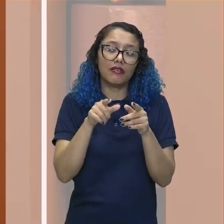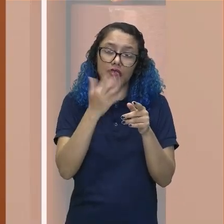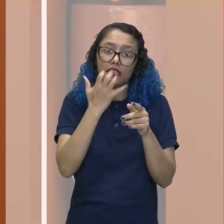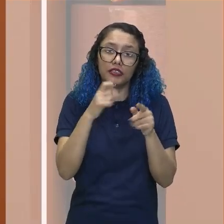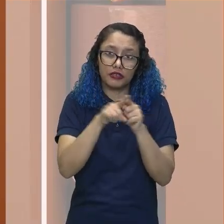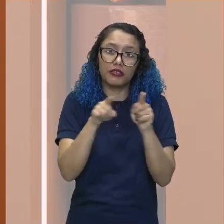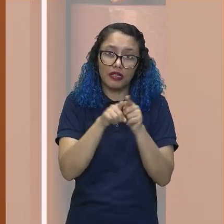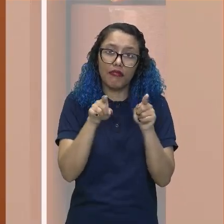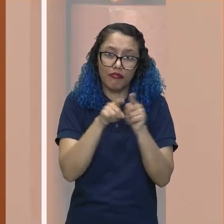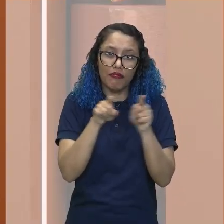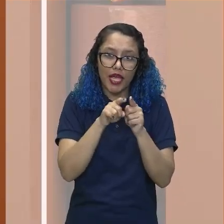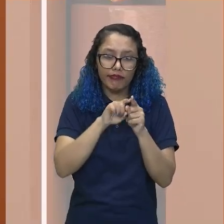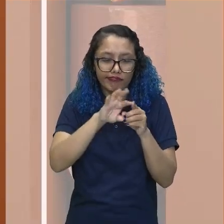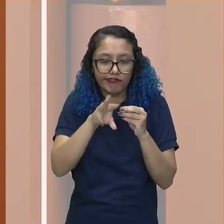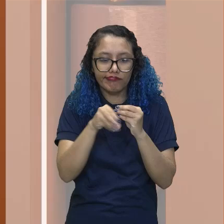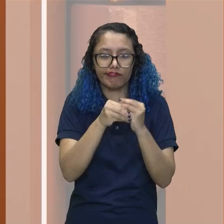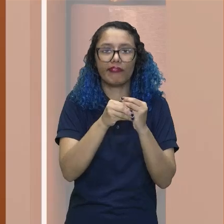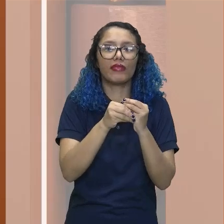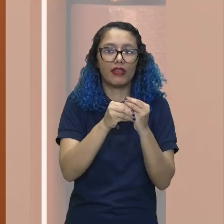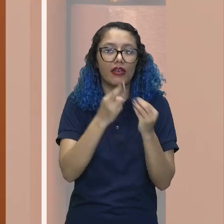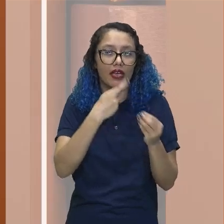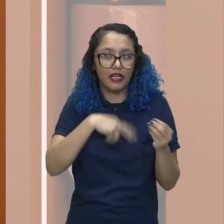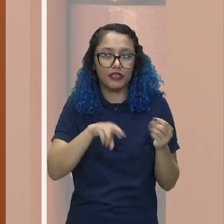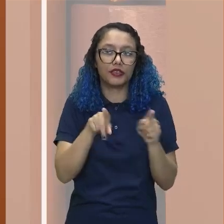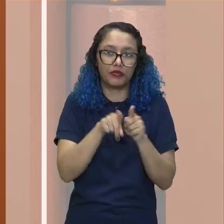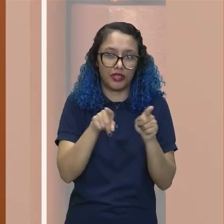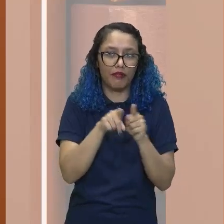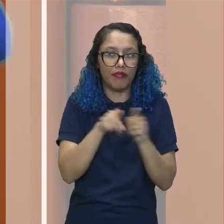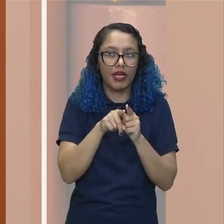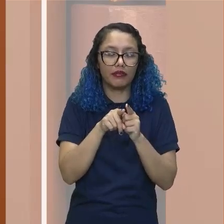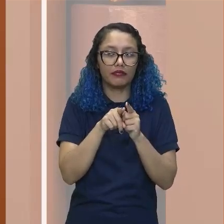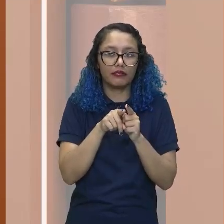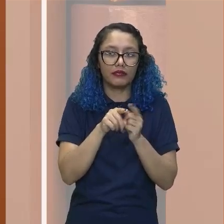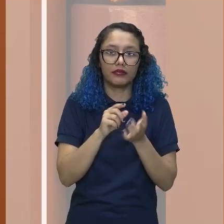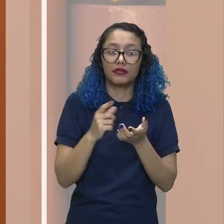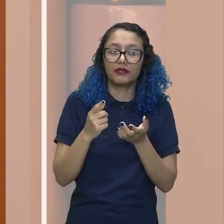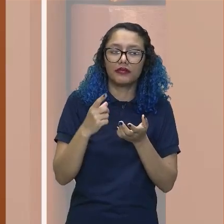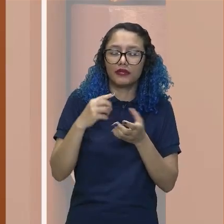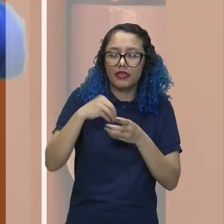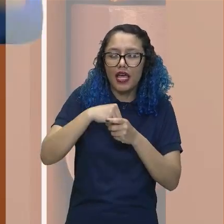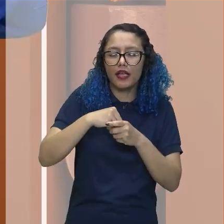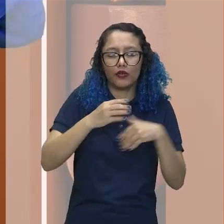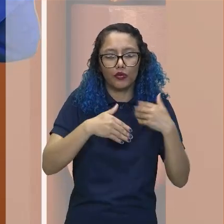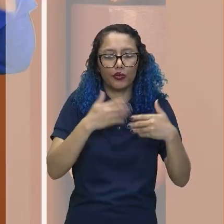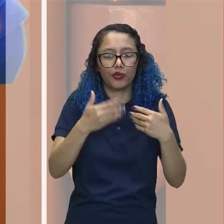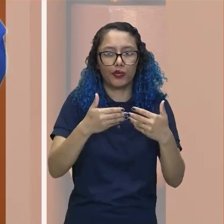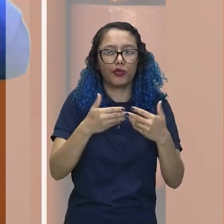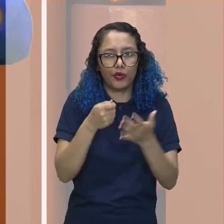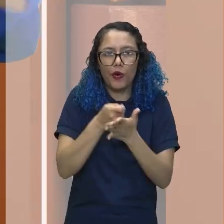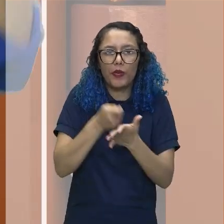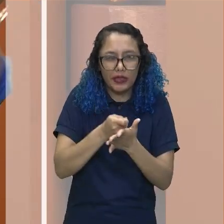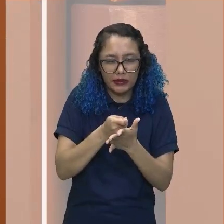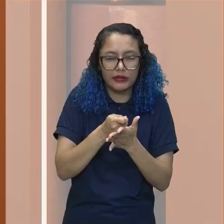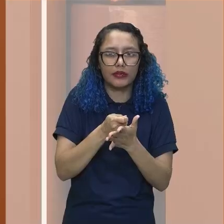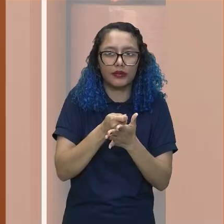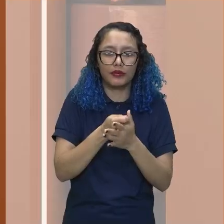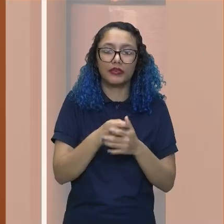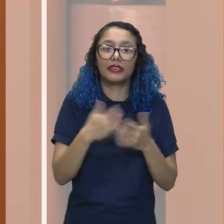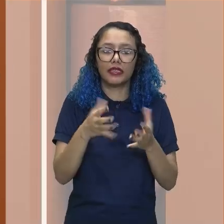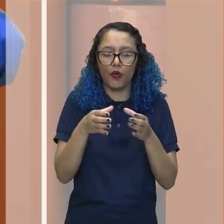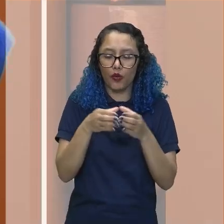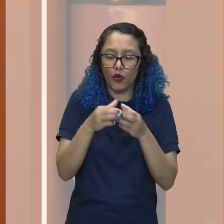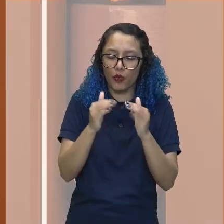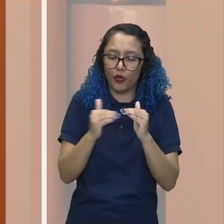também, presente, né? Ele coloca essa religião presente nesse processo aí também. Aí ele fala, quando ele fala classe